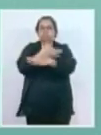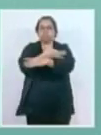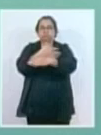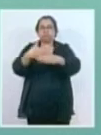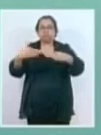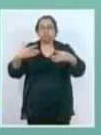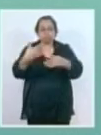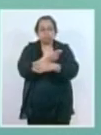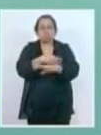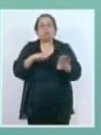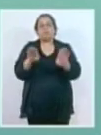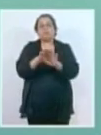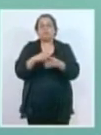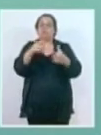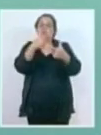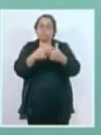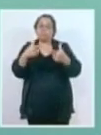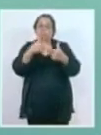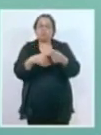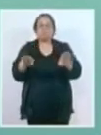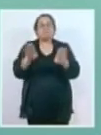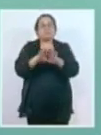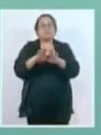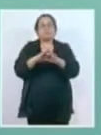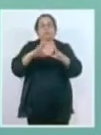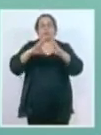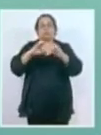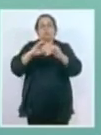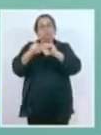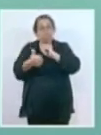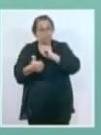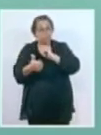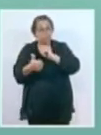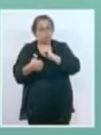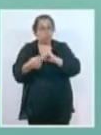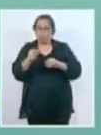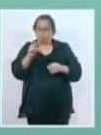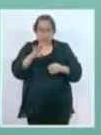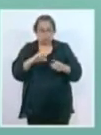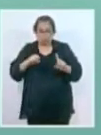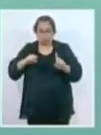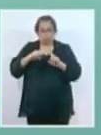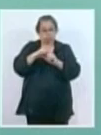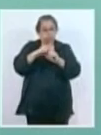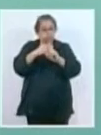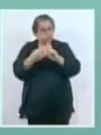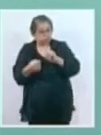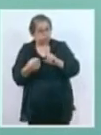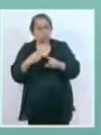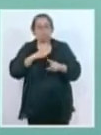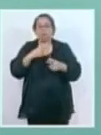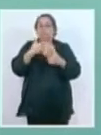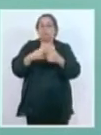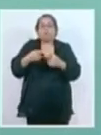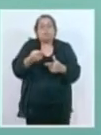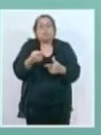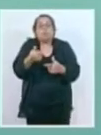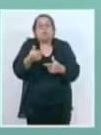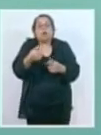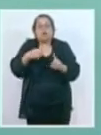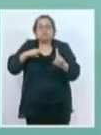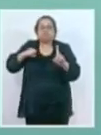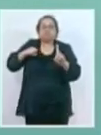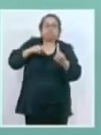os acidentes e quase acidentes também, porque não foram só colisões. Tivemos ali situações em que quase aconteceram